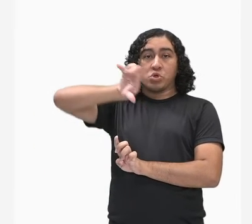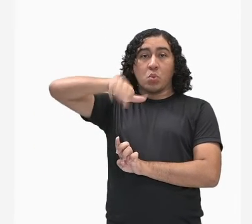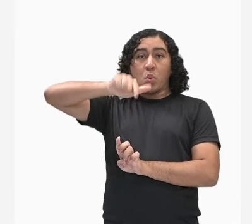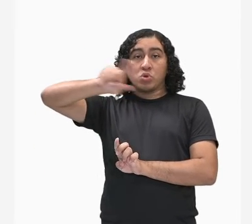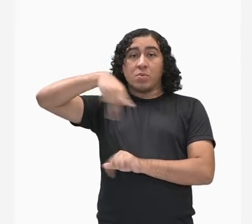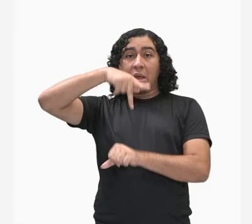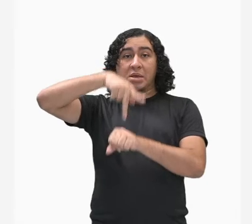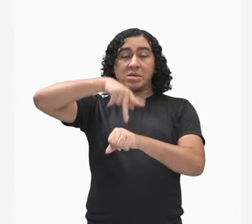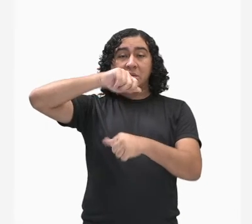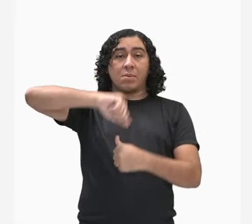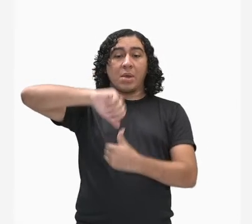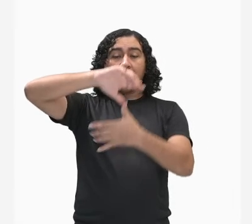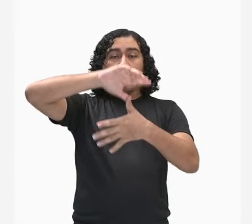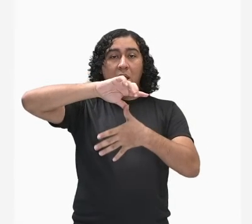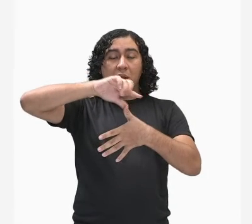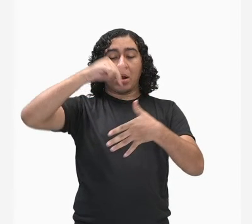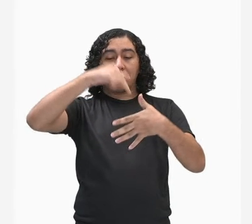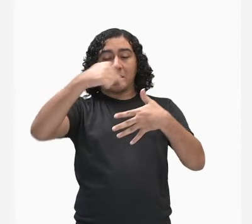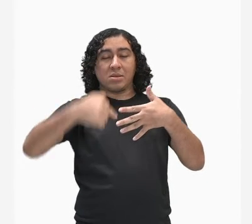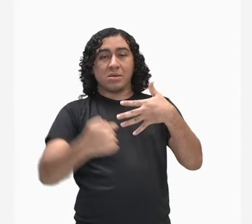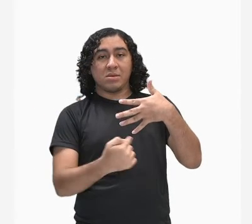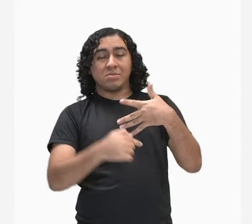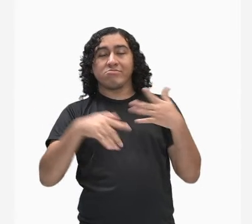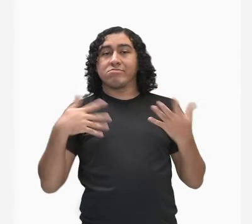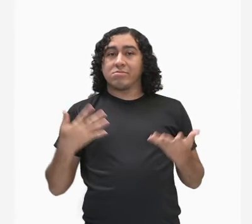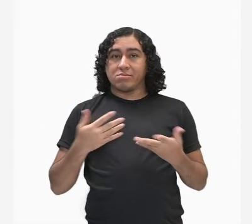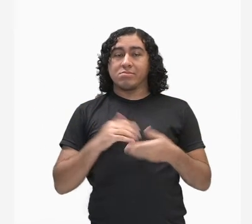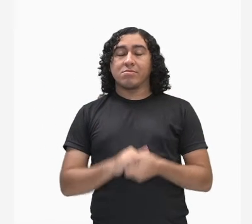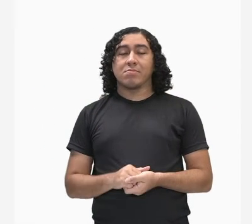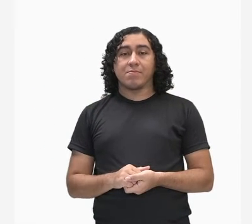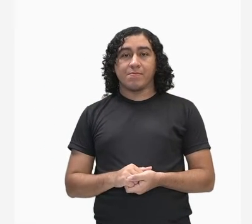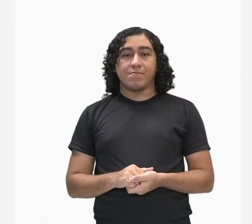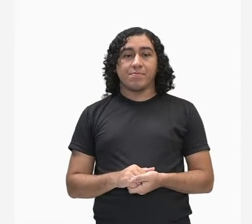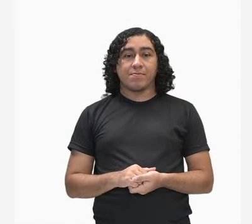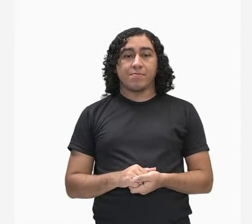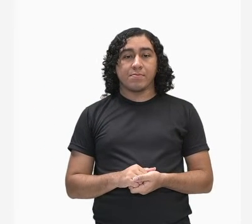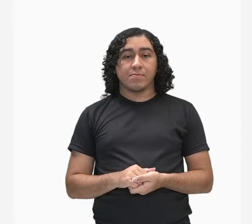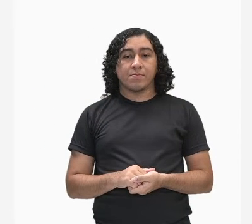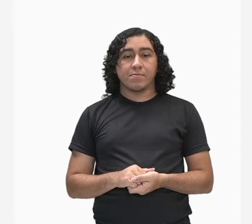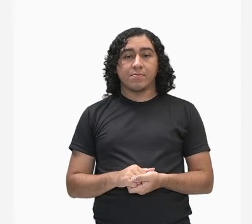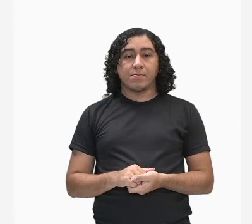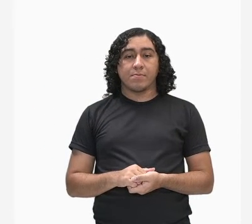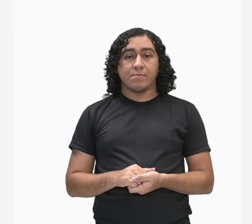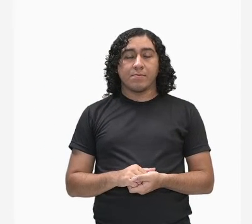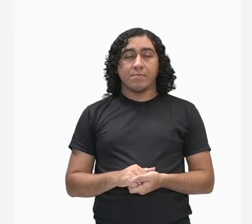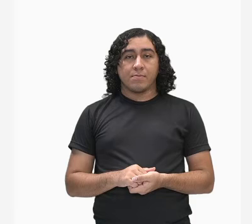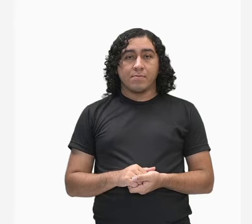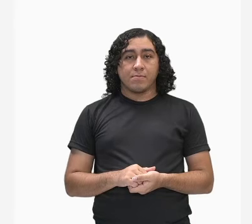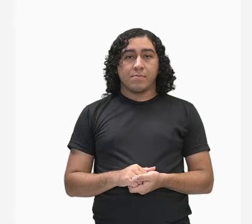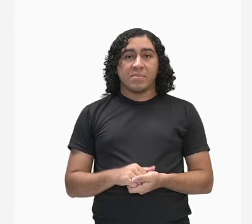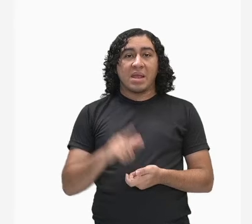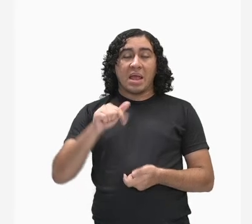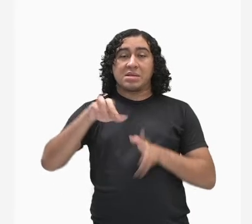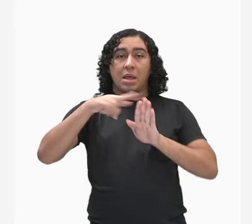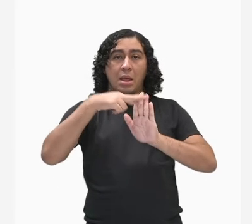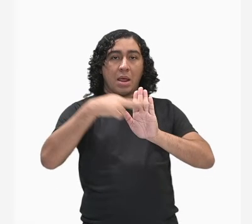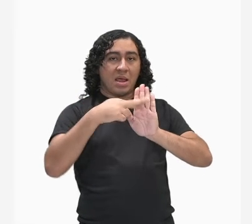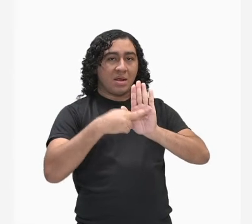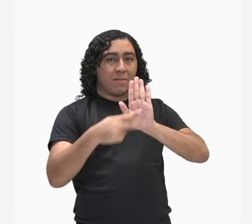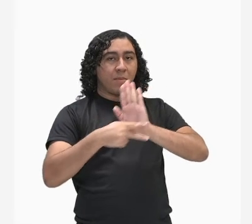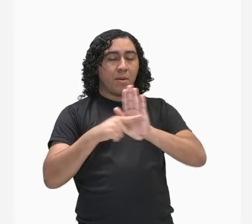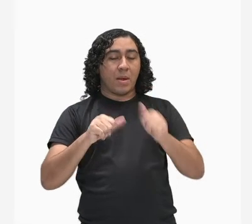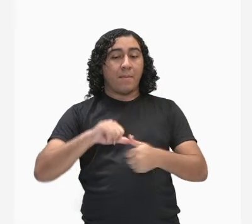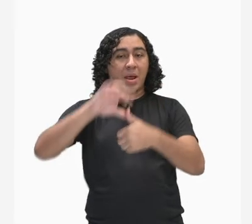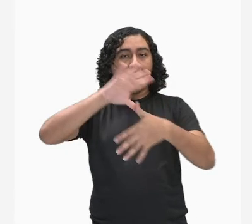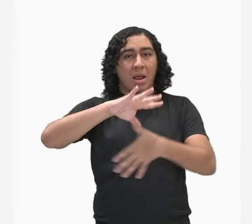aqui do continente americano. Então, essa política aí da América para os americanos